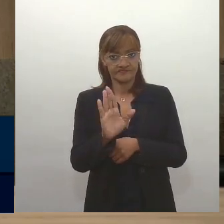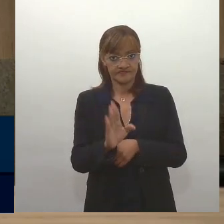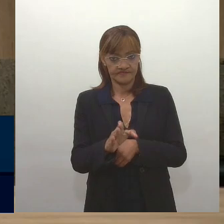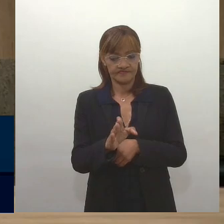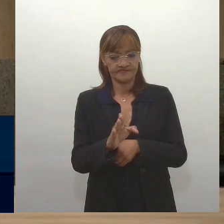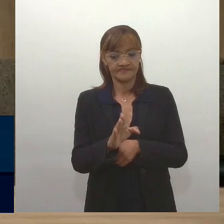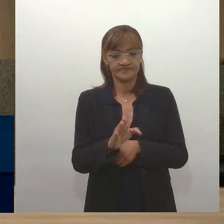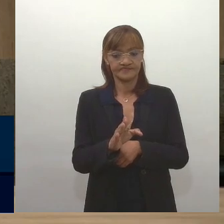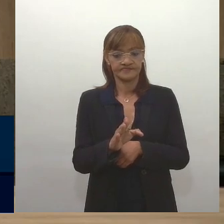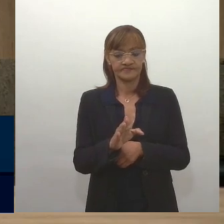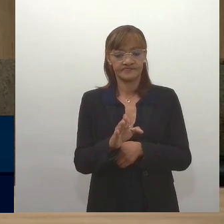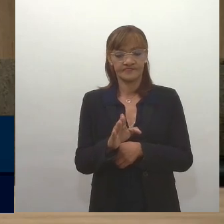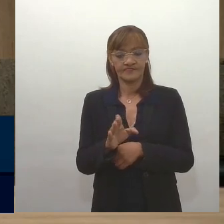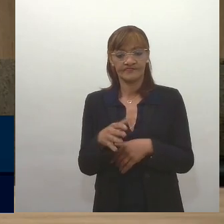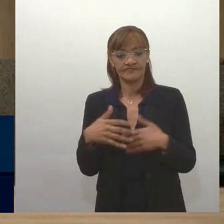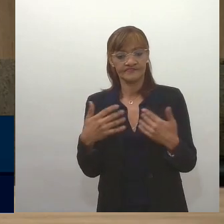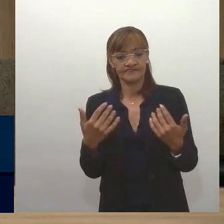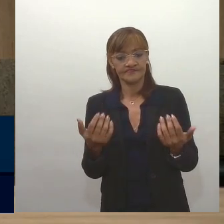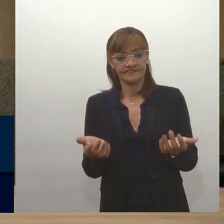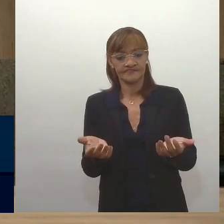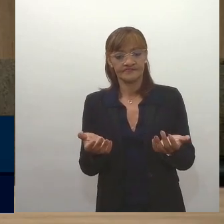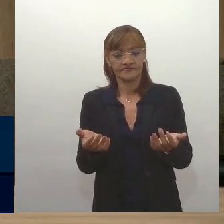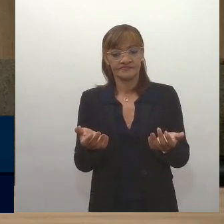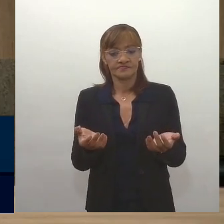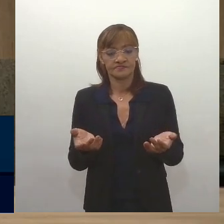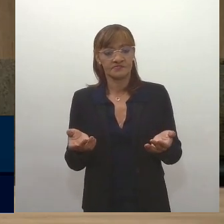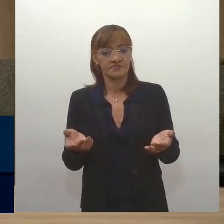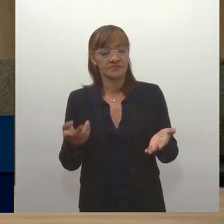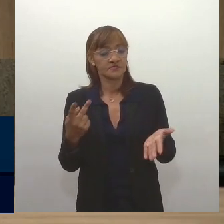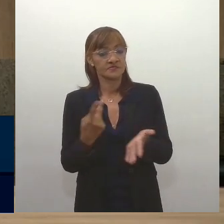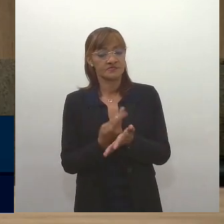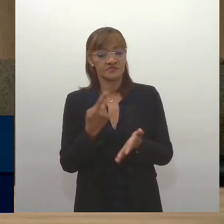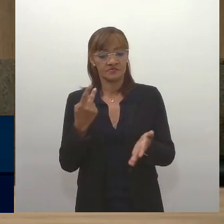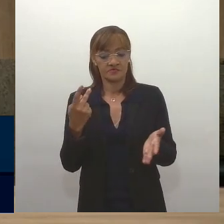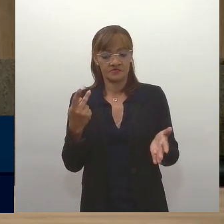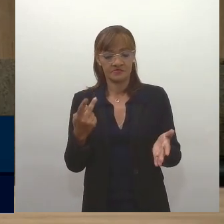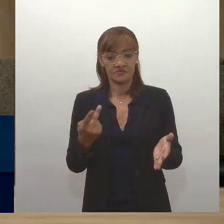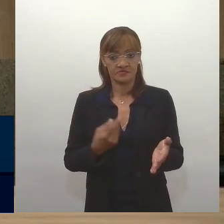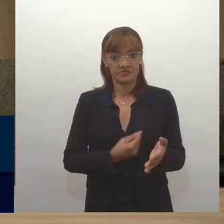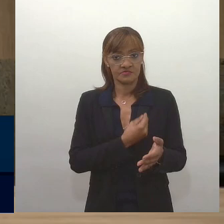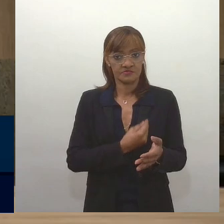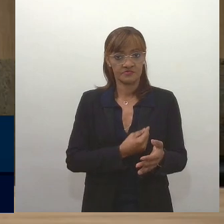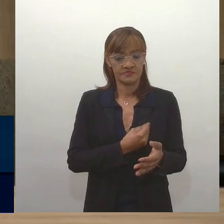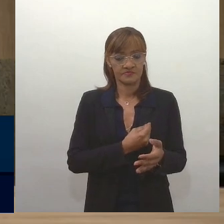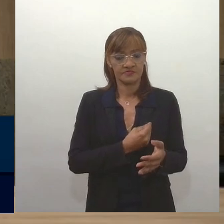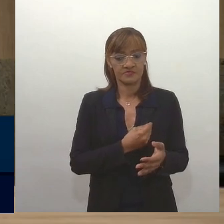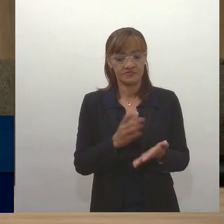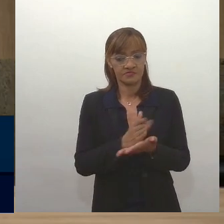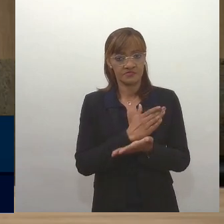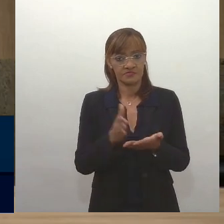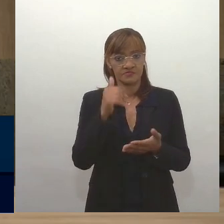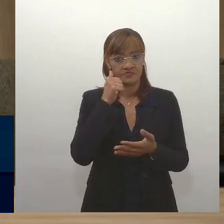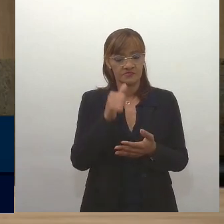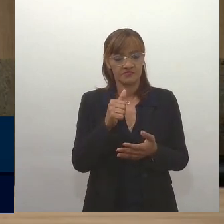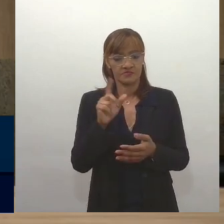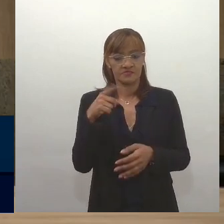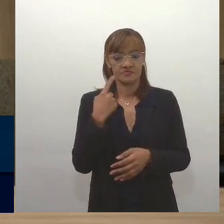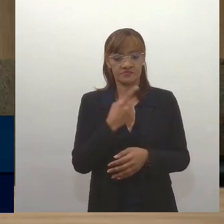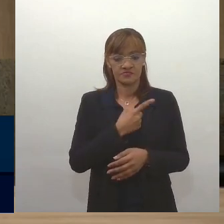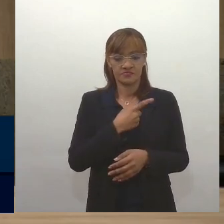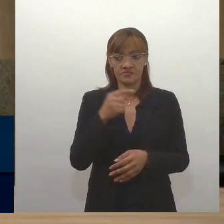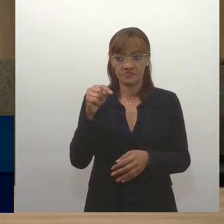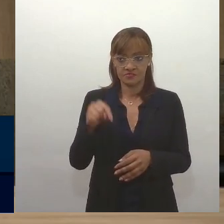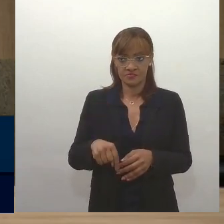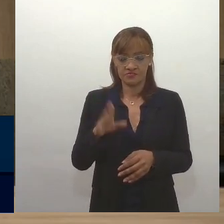violência que vem acontecendo contra as mulheres nós protocolamos nós apresentamos a indicação ao